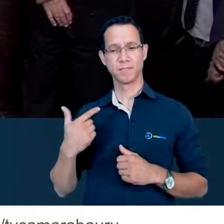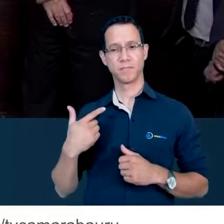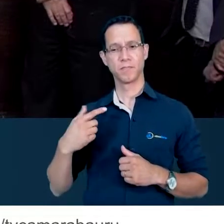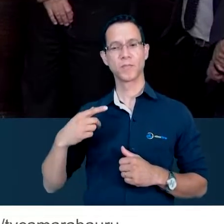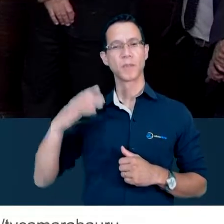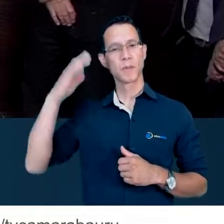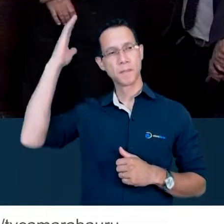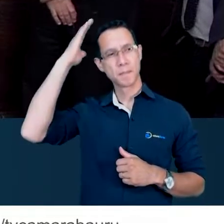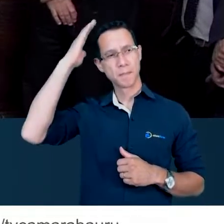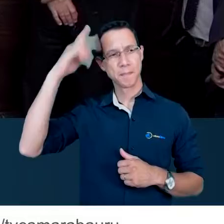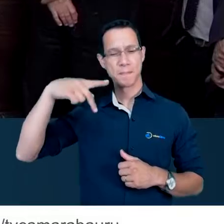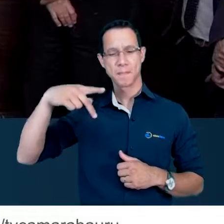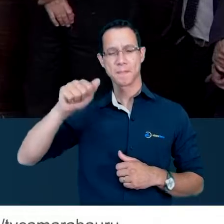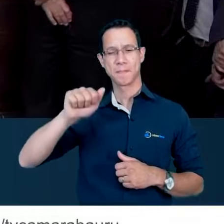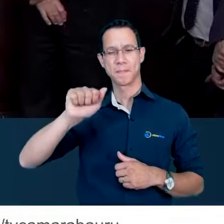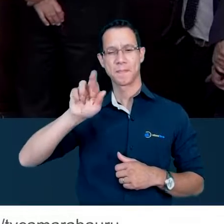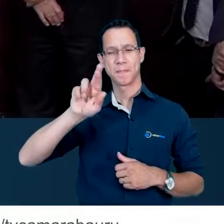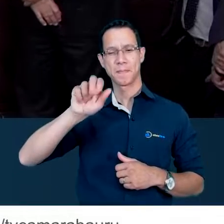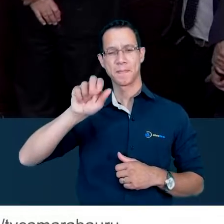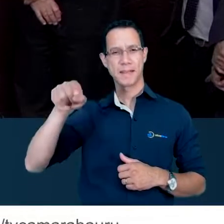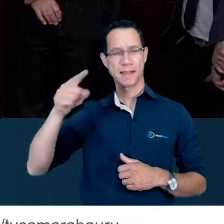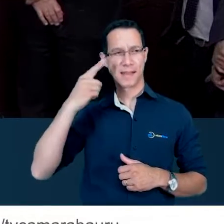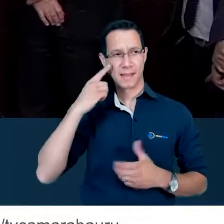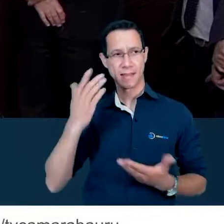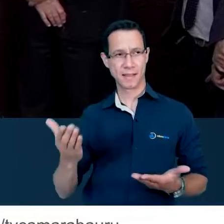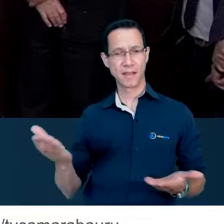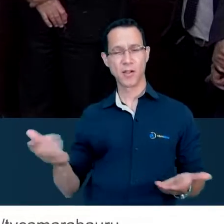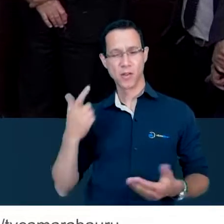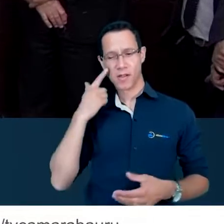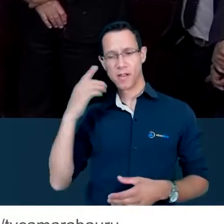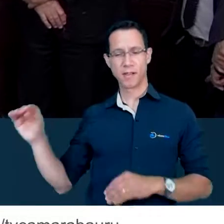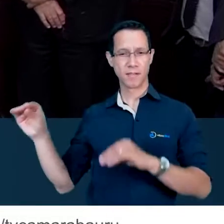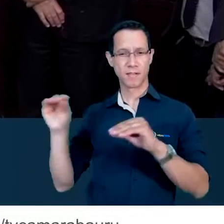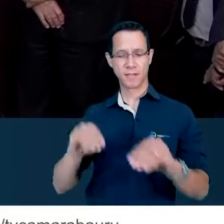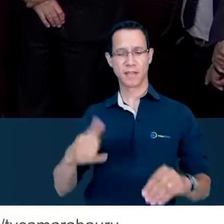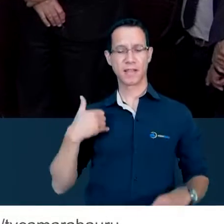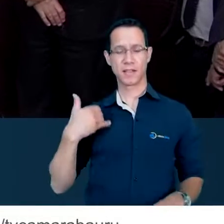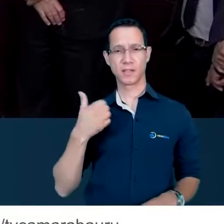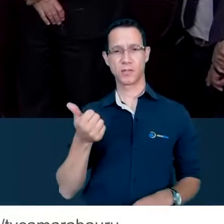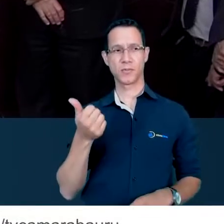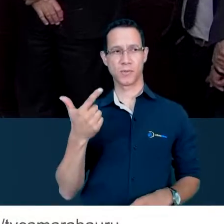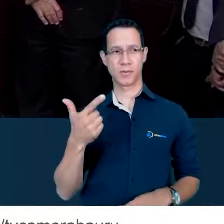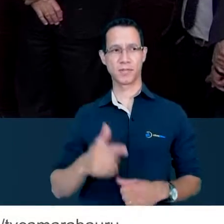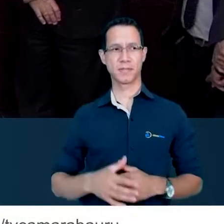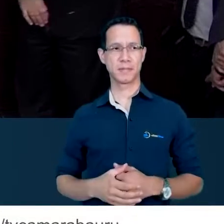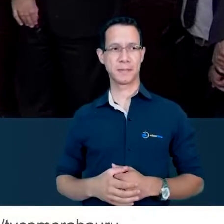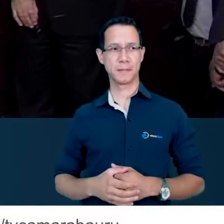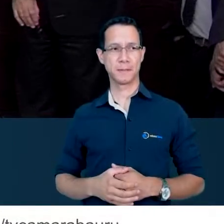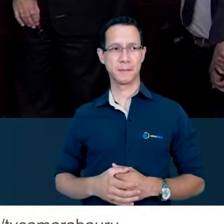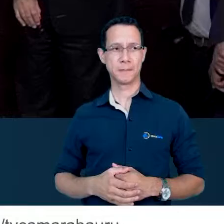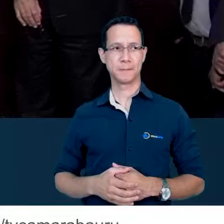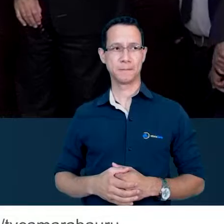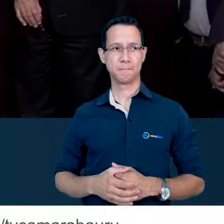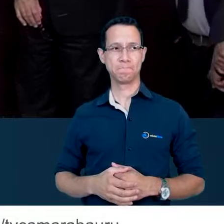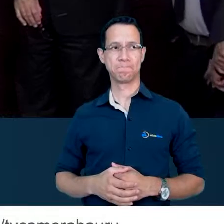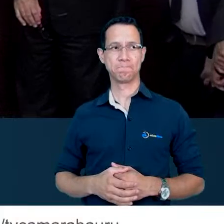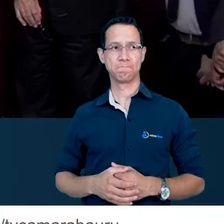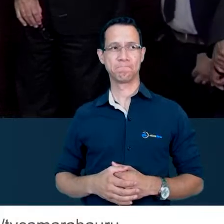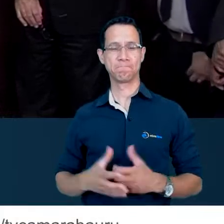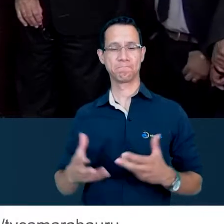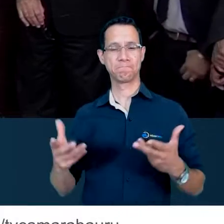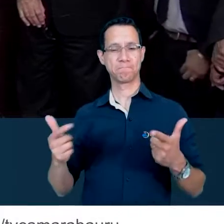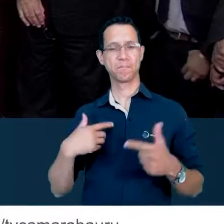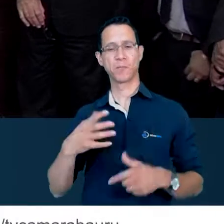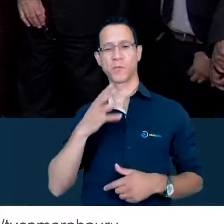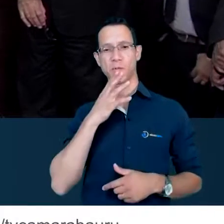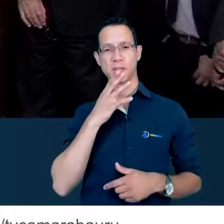pé roxo, de Assis Chateaubriand, e vim para essa cidade com 12 anos de idade. Entendeu? Um boia fria que veio vencer essa cidade. Uma